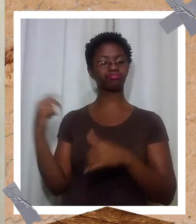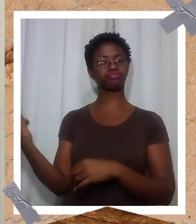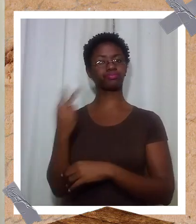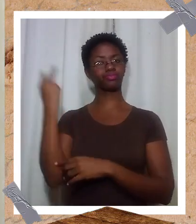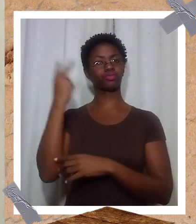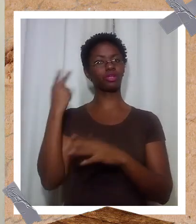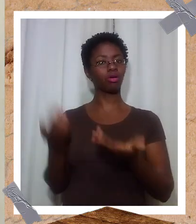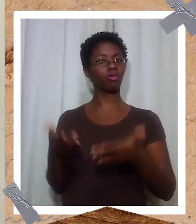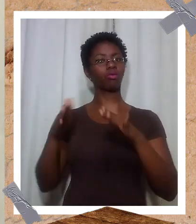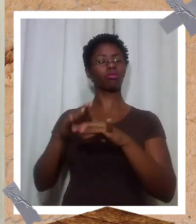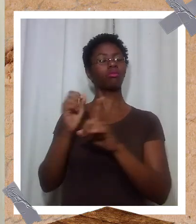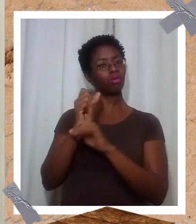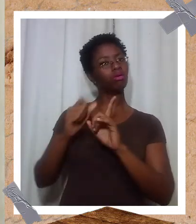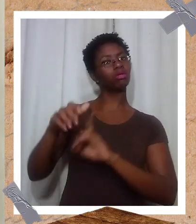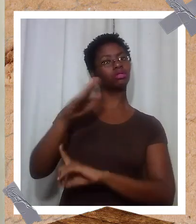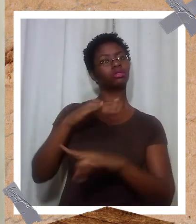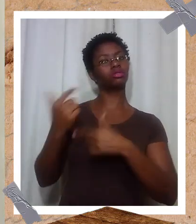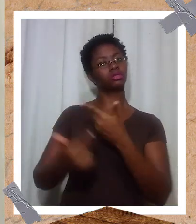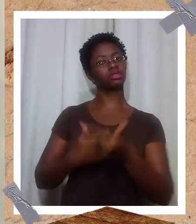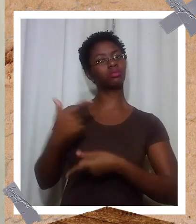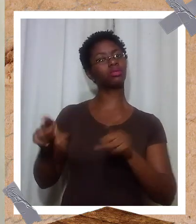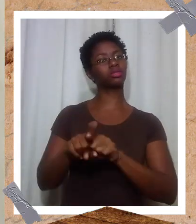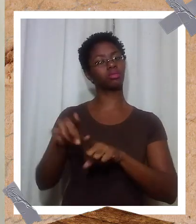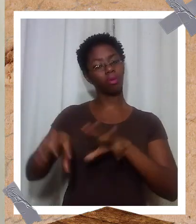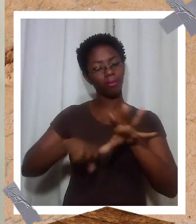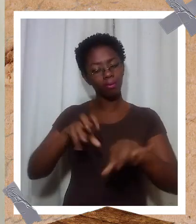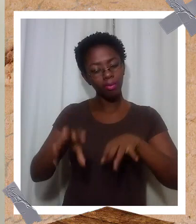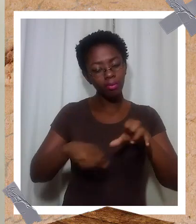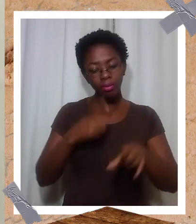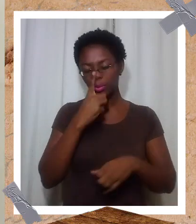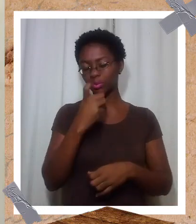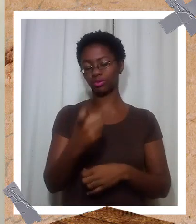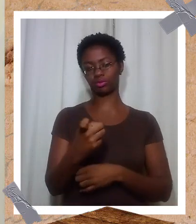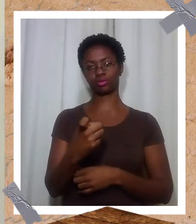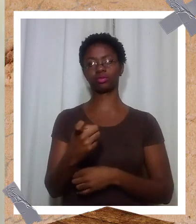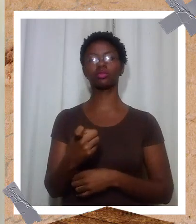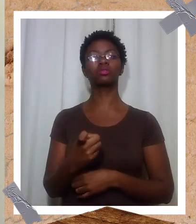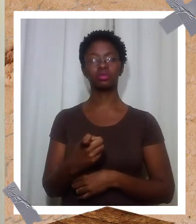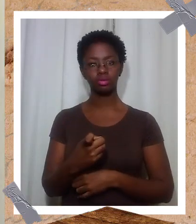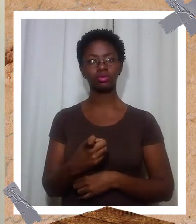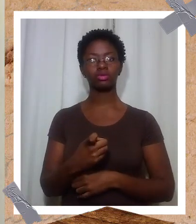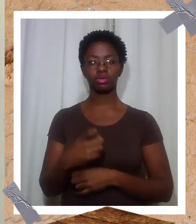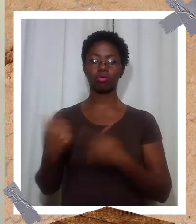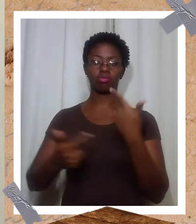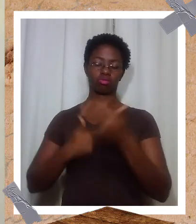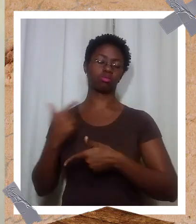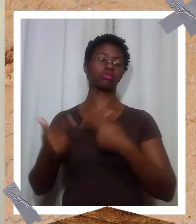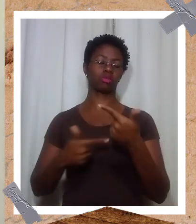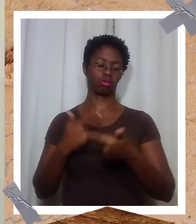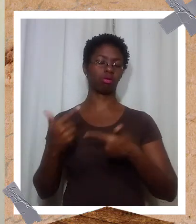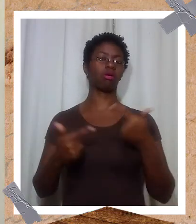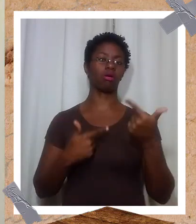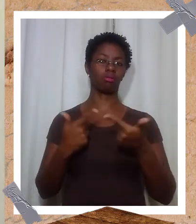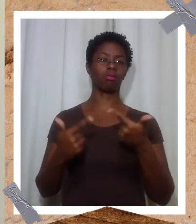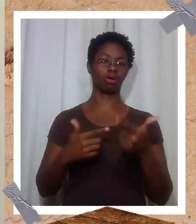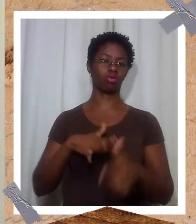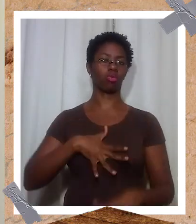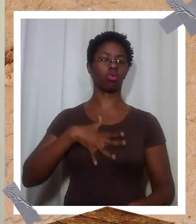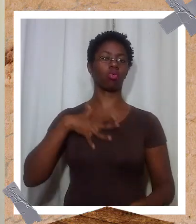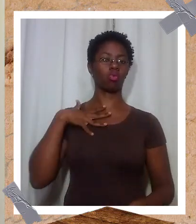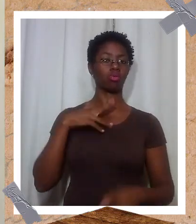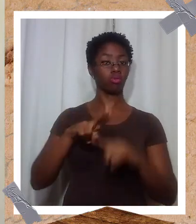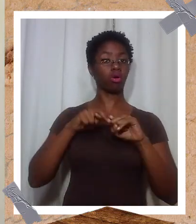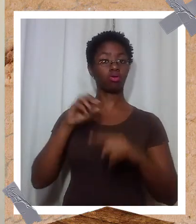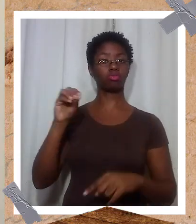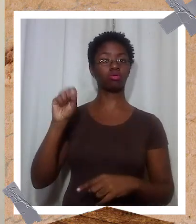inclusão social, com o trabalho dos catadores, que é um trabalho merecido, porque o Oscar mudou muito a minha